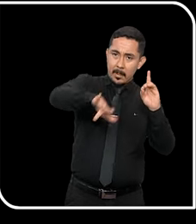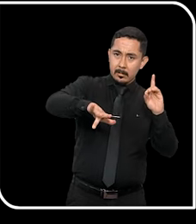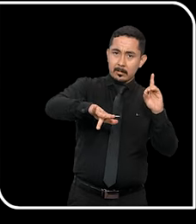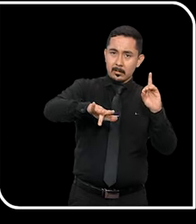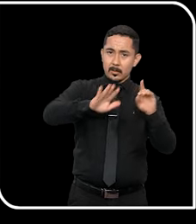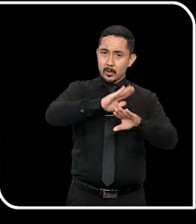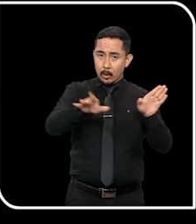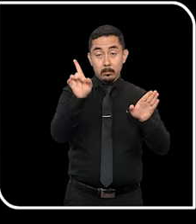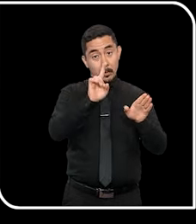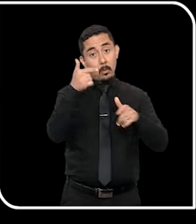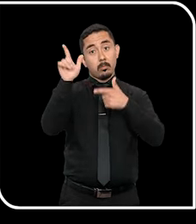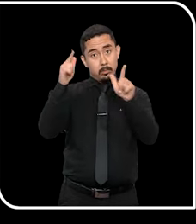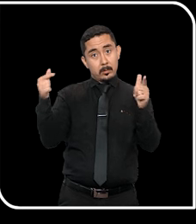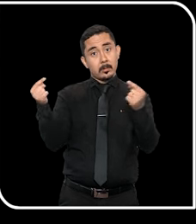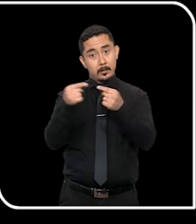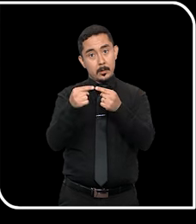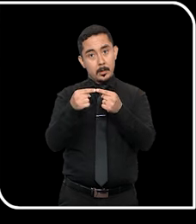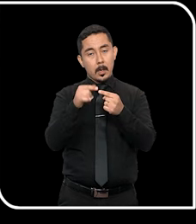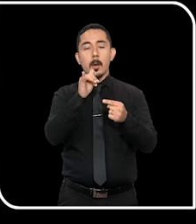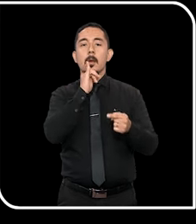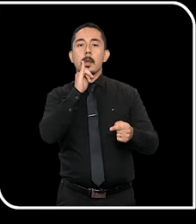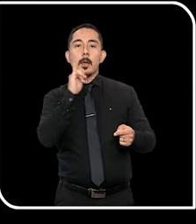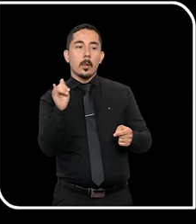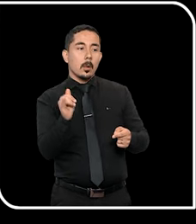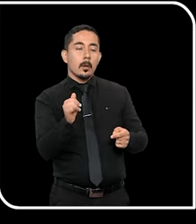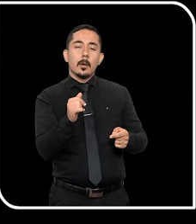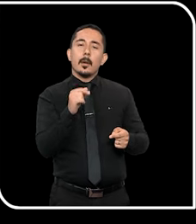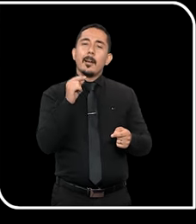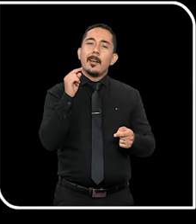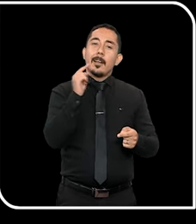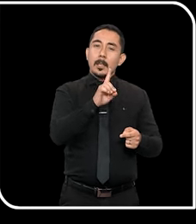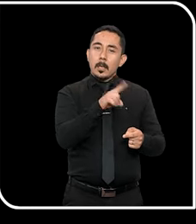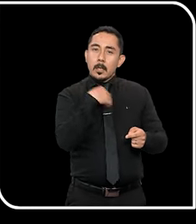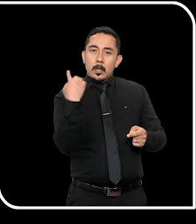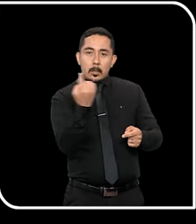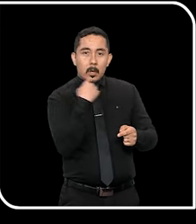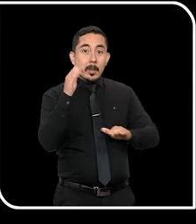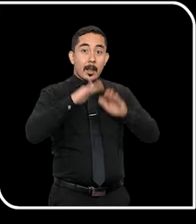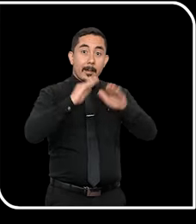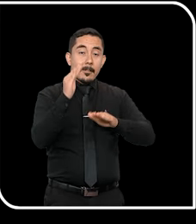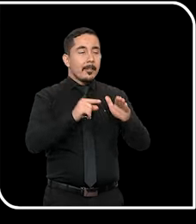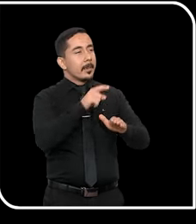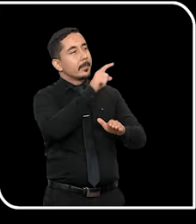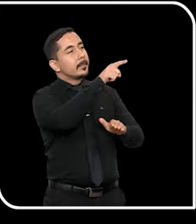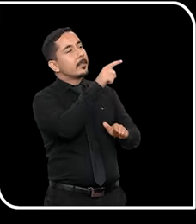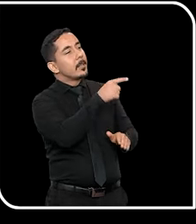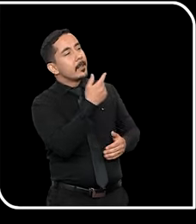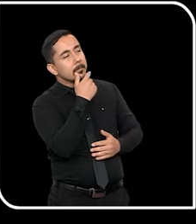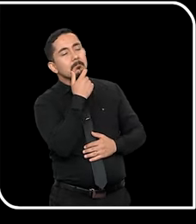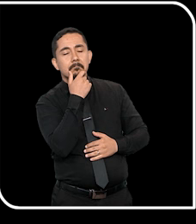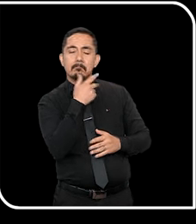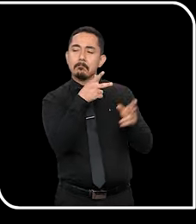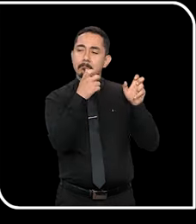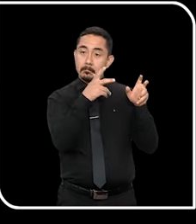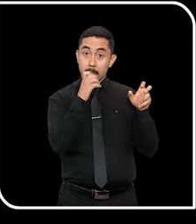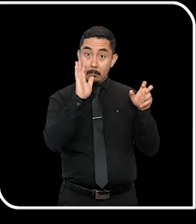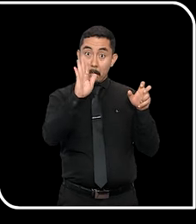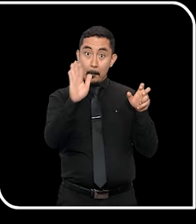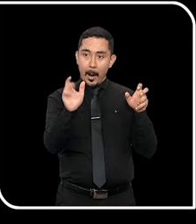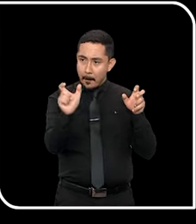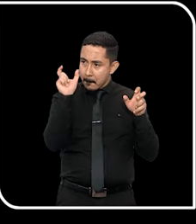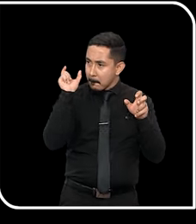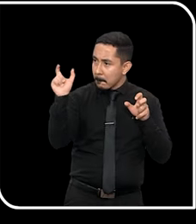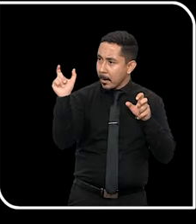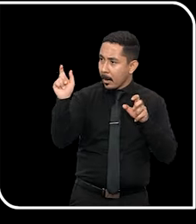diz assim a palavra convida a existir quando a gente dá nome paraas coisas aquilo passa a